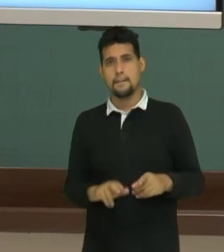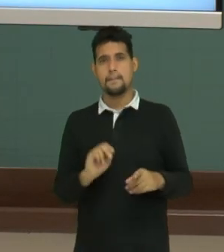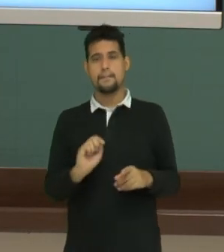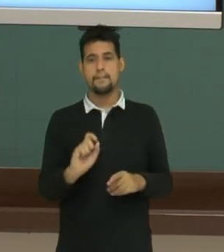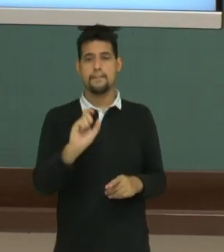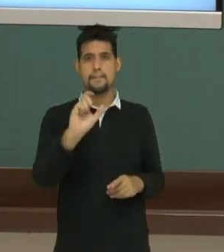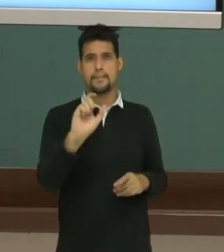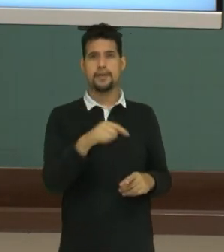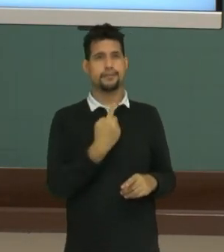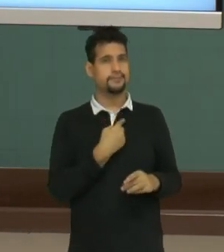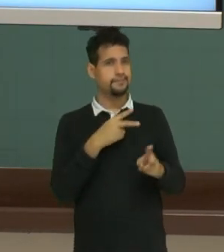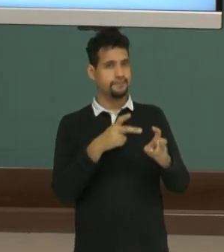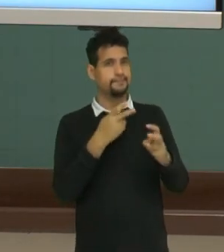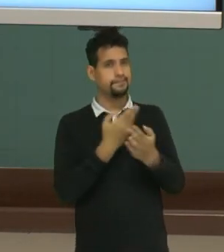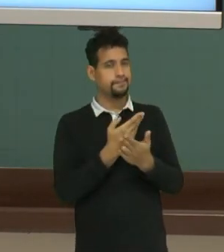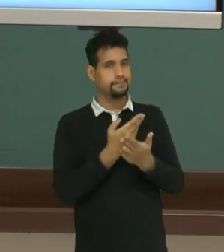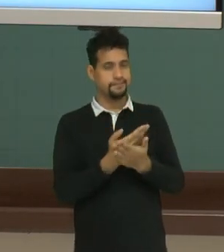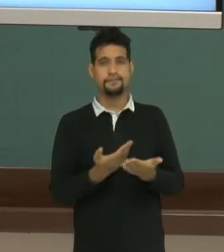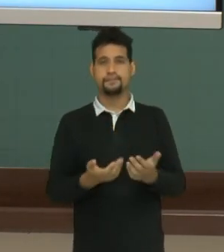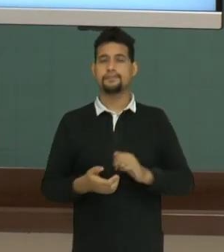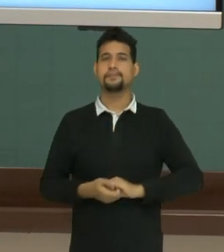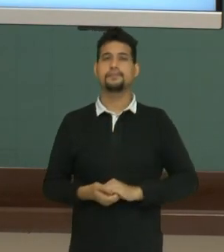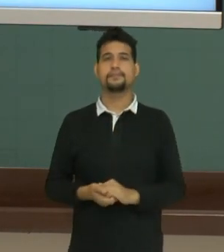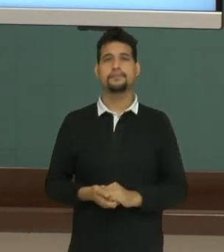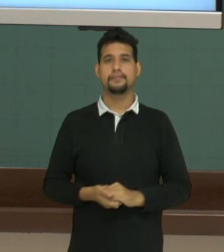baterias, como os vimos na nossa aula.